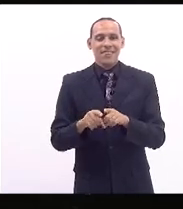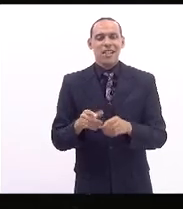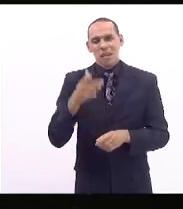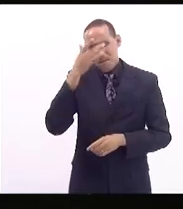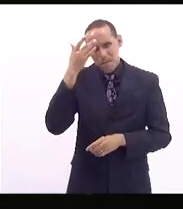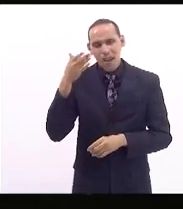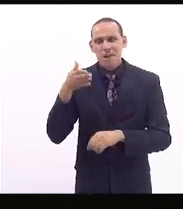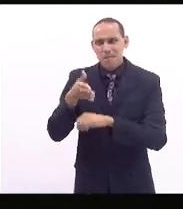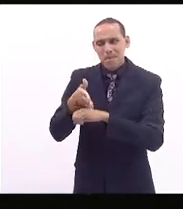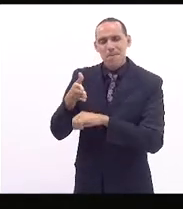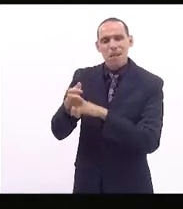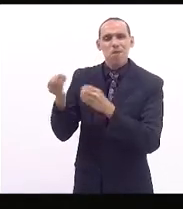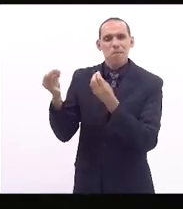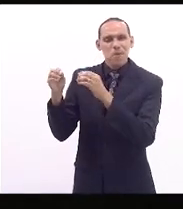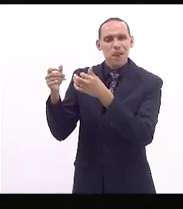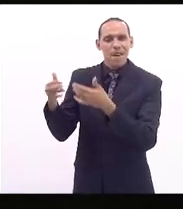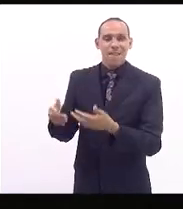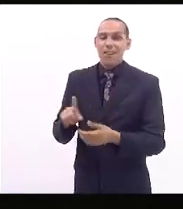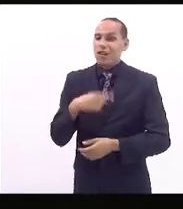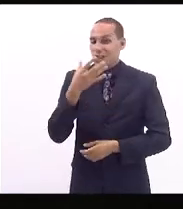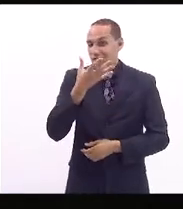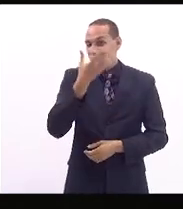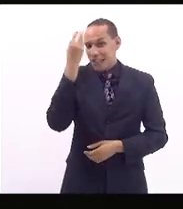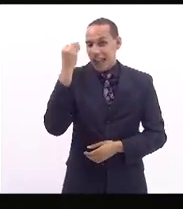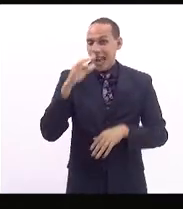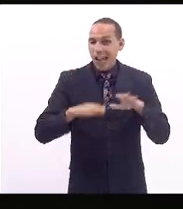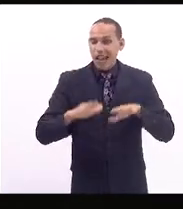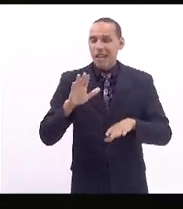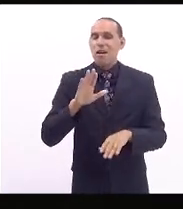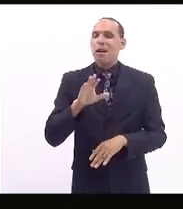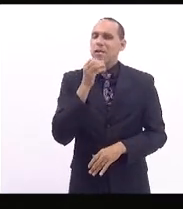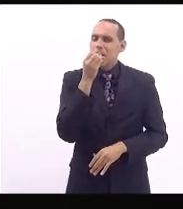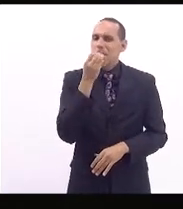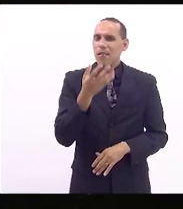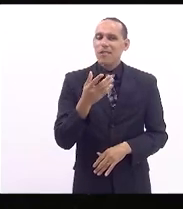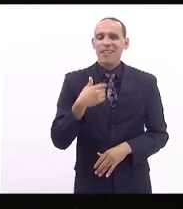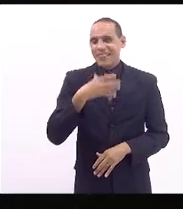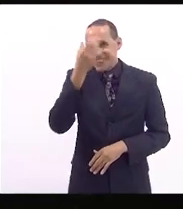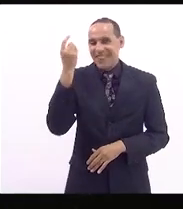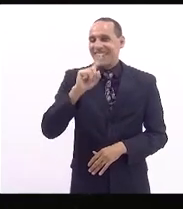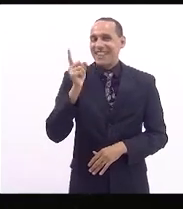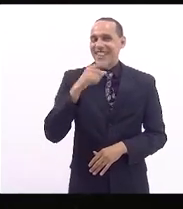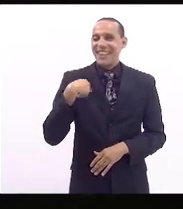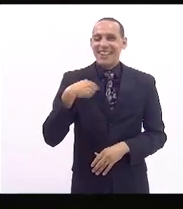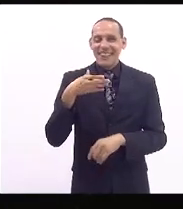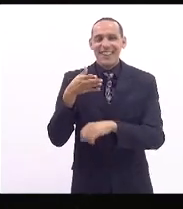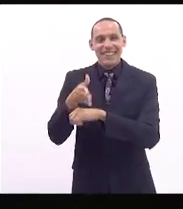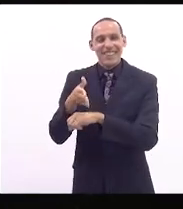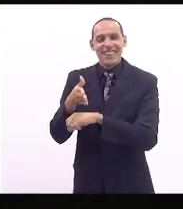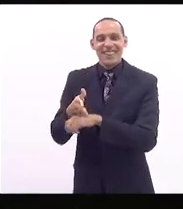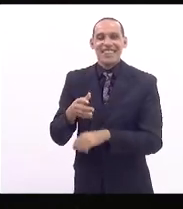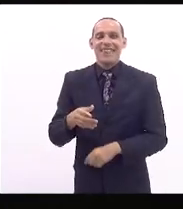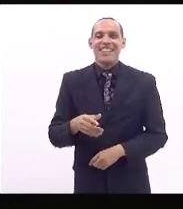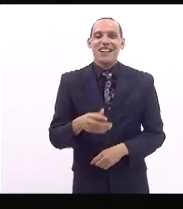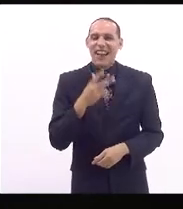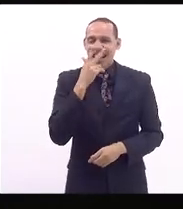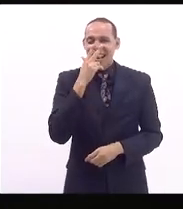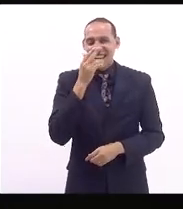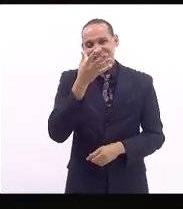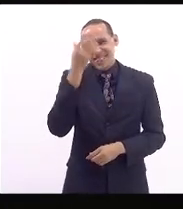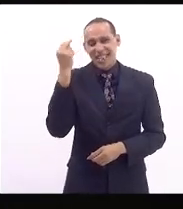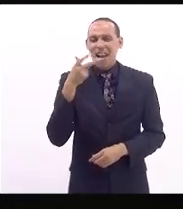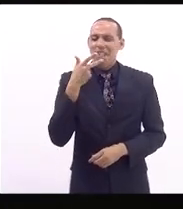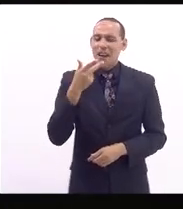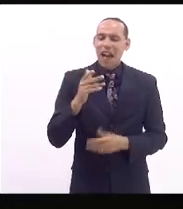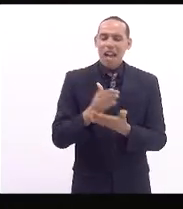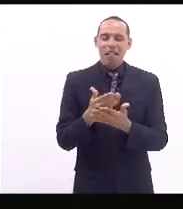grande Às vezes a gente esquece Mas que bom é eu não esqueço não tô lá na frente parece que esquece as vezes fala